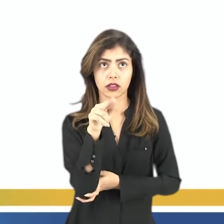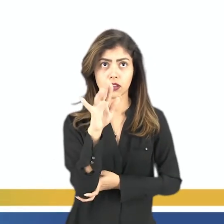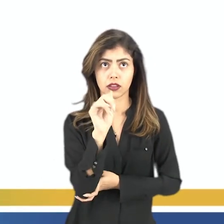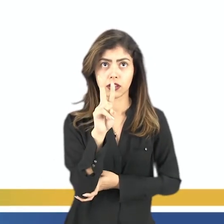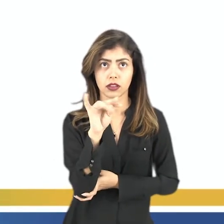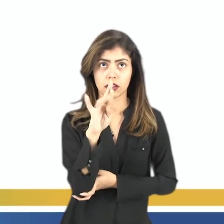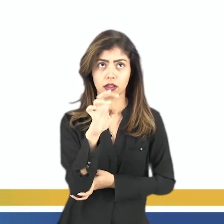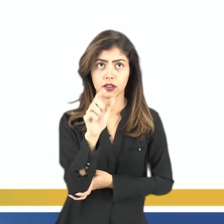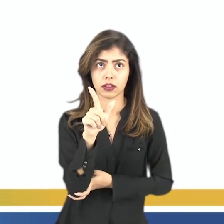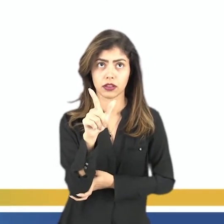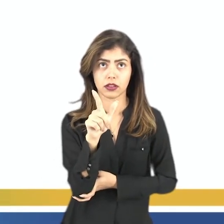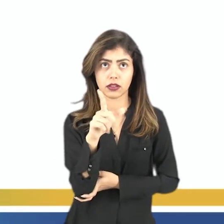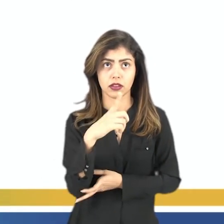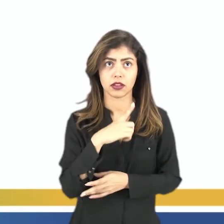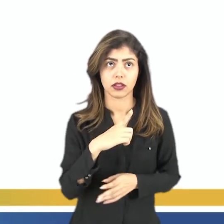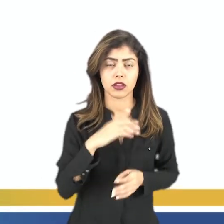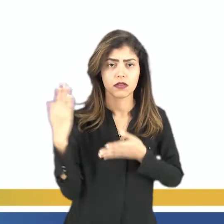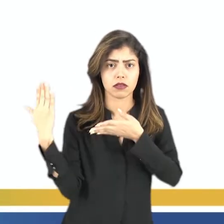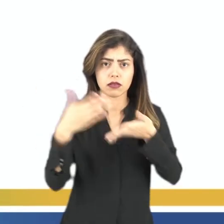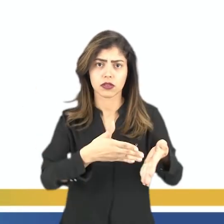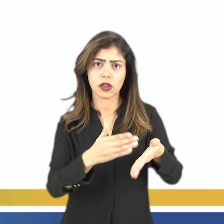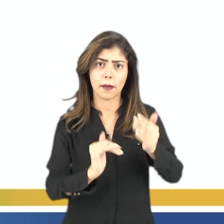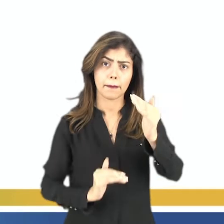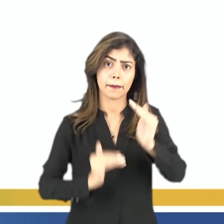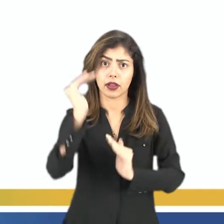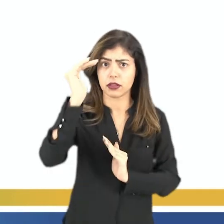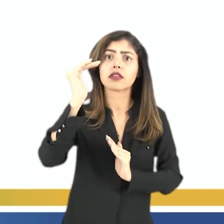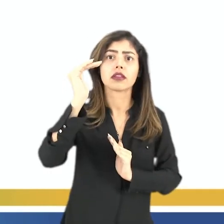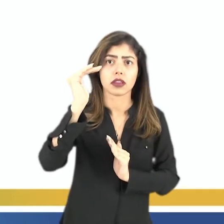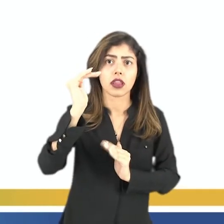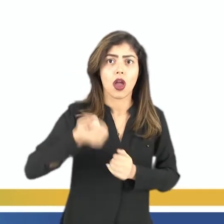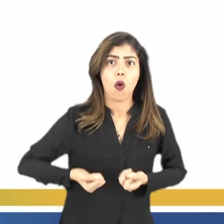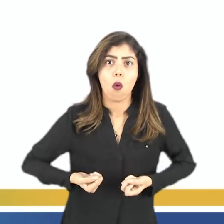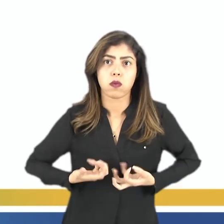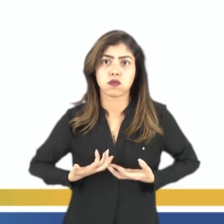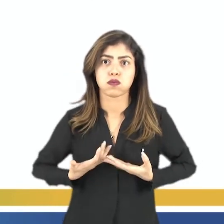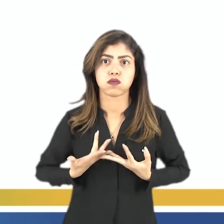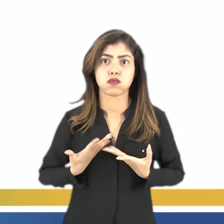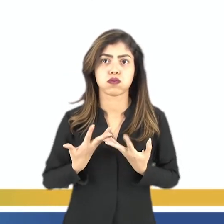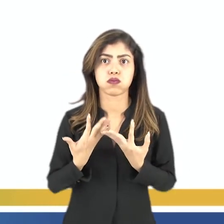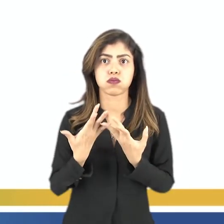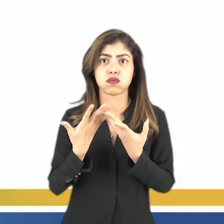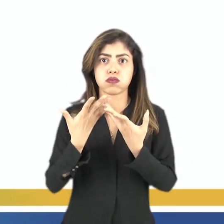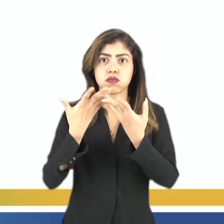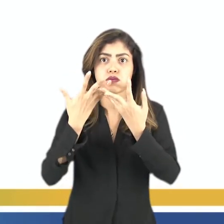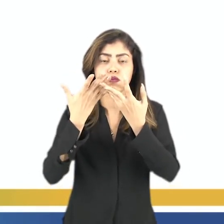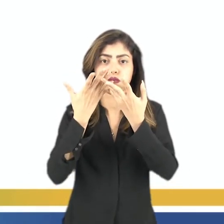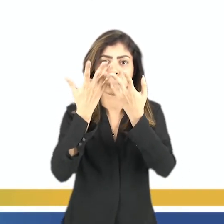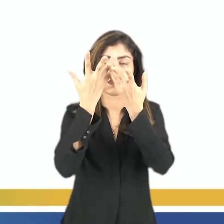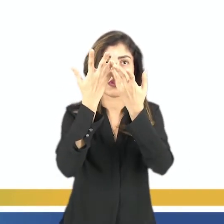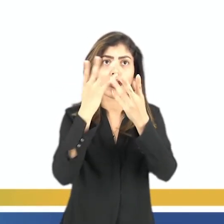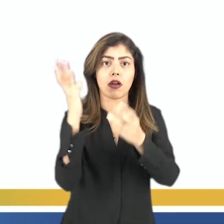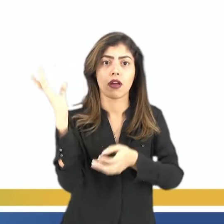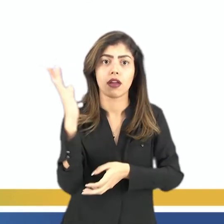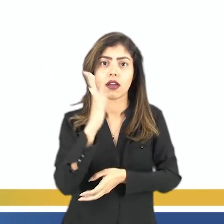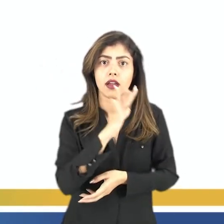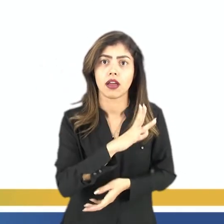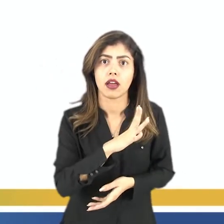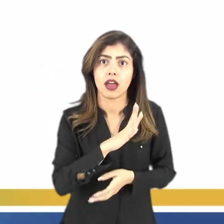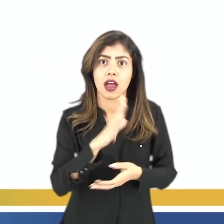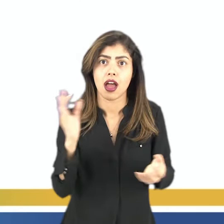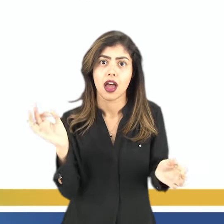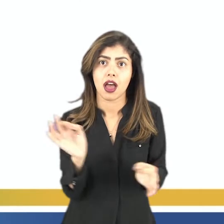corrente atinge um determinado valor máximo, o condutor se aquece, porém não dissipa o calor rapidamente, fazendo com que o